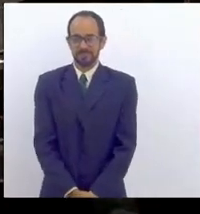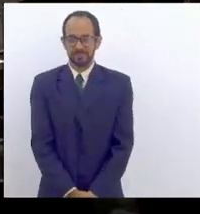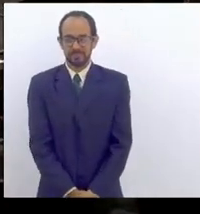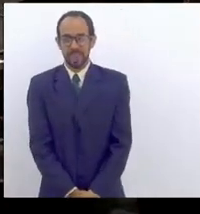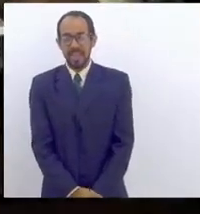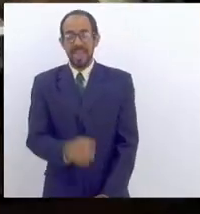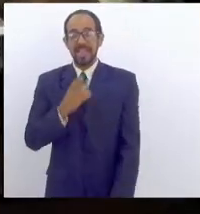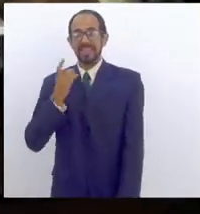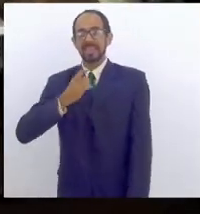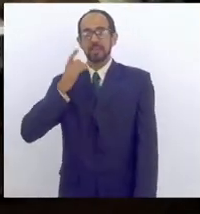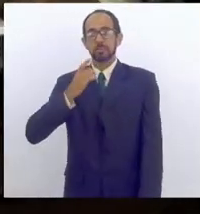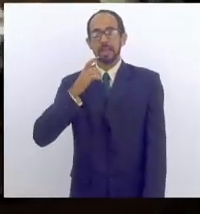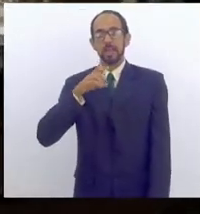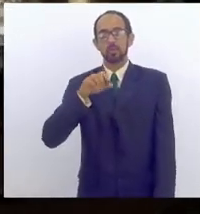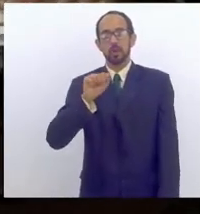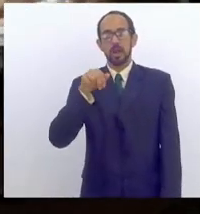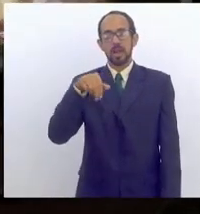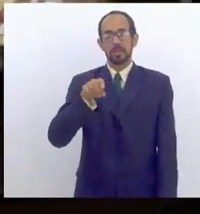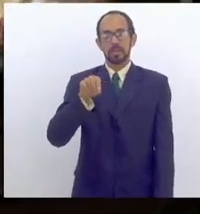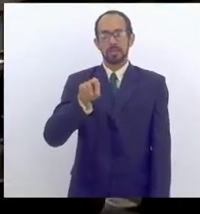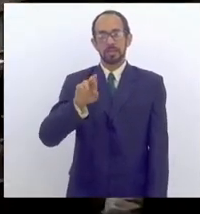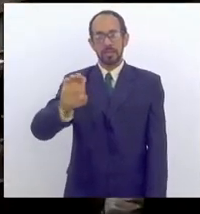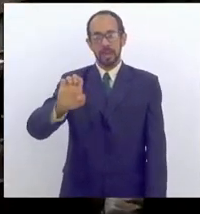Deputado André Correia.